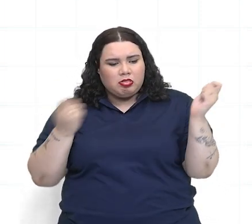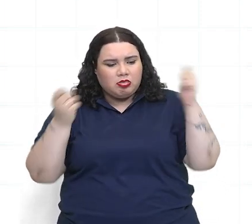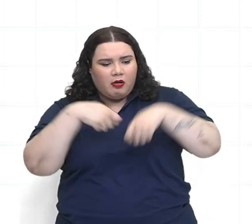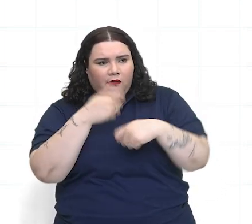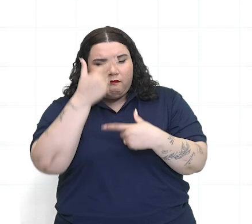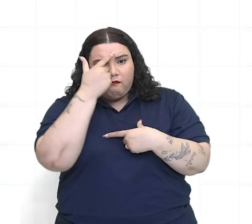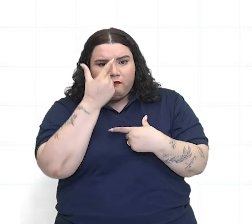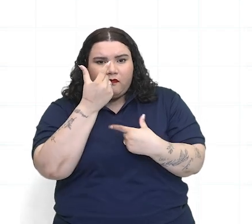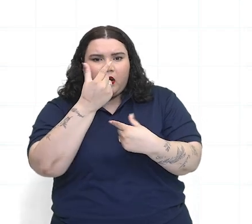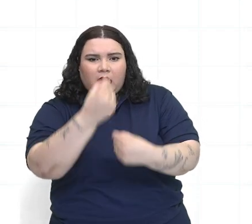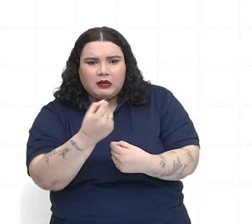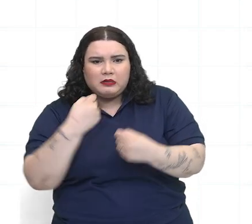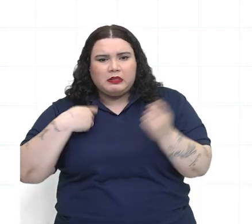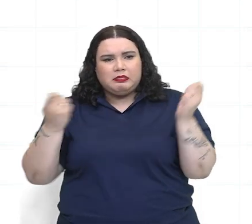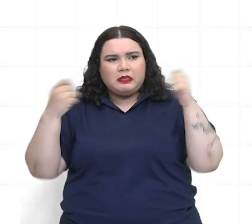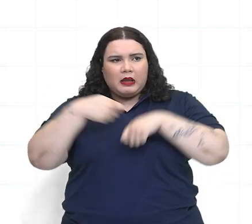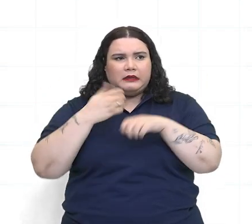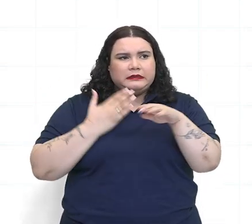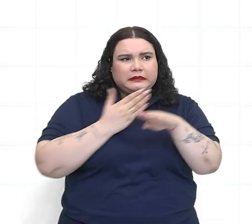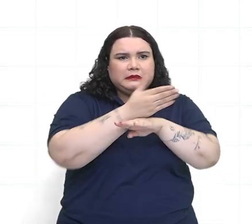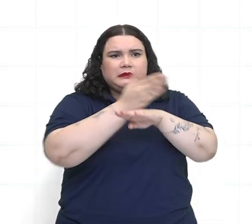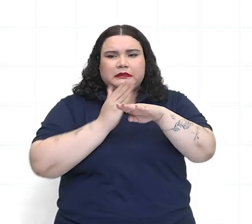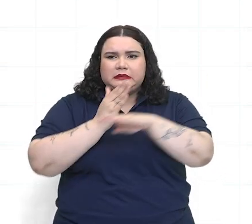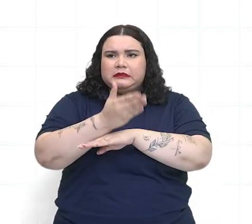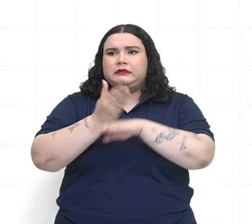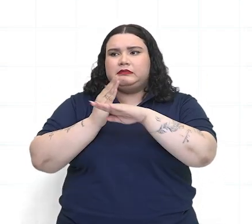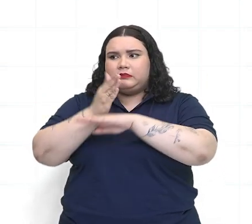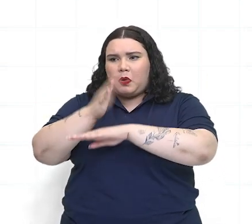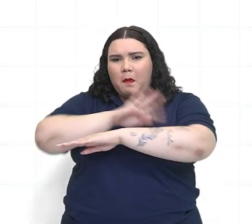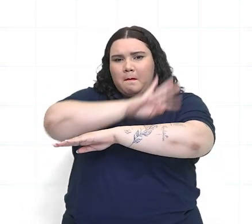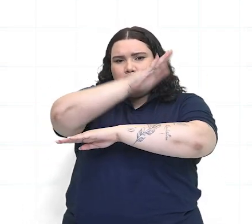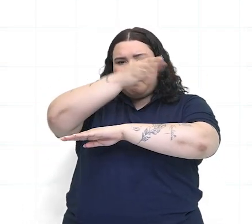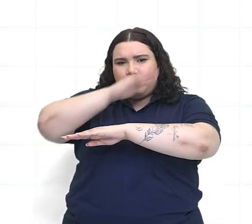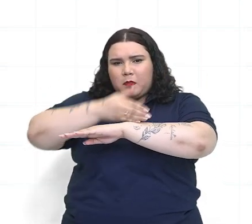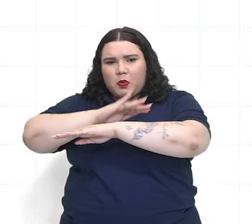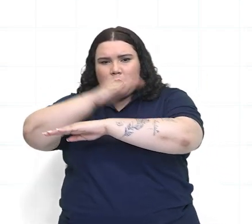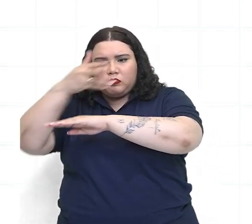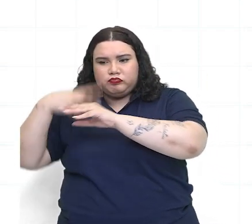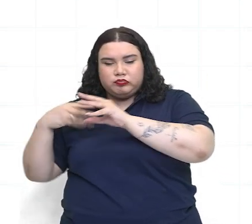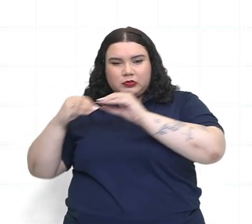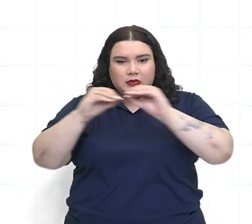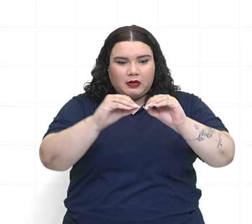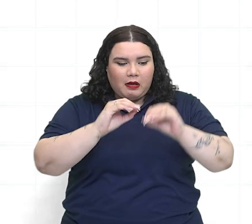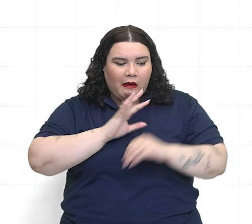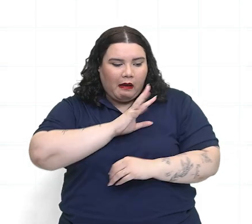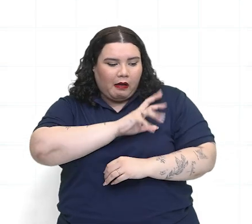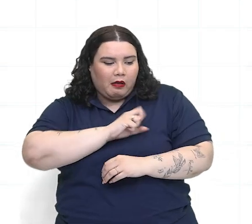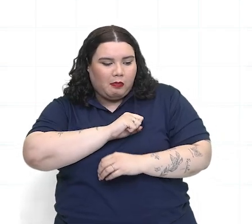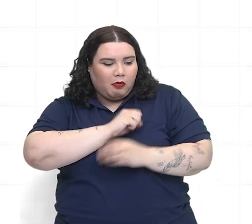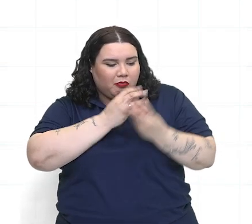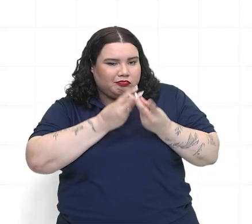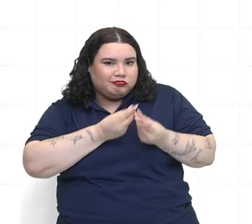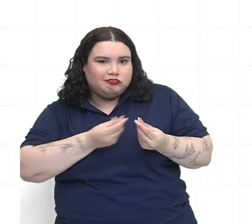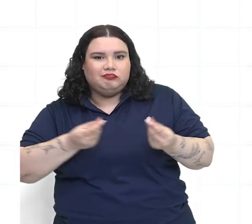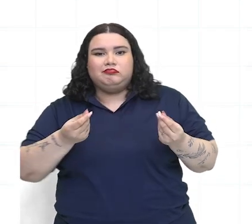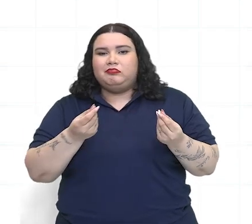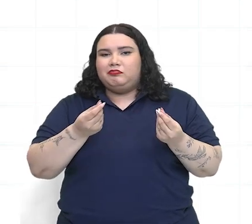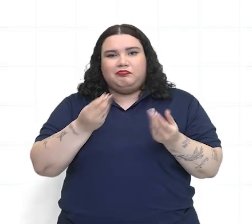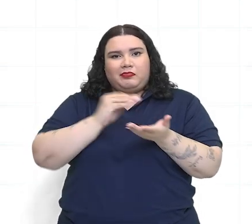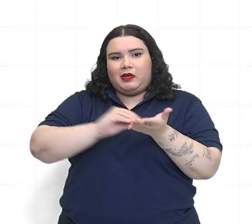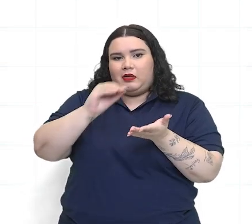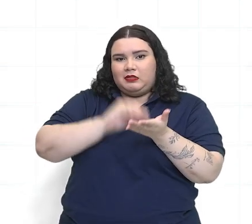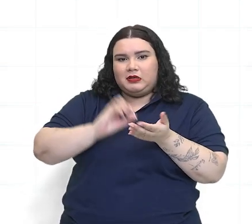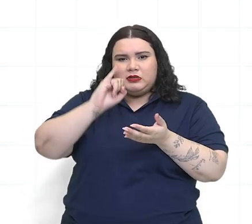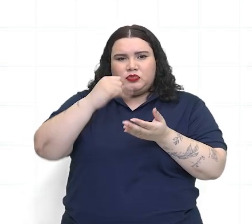fé, de maneira tal que transportasse os montes, e não tivesse amor, nada seria. E ainda que distribuísse toda